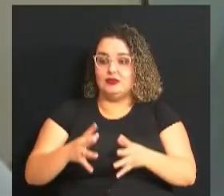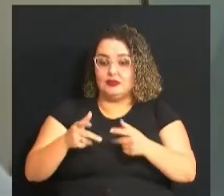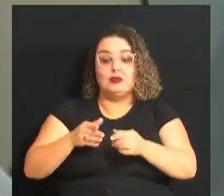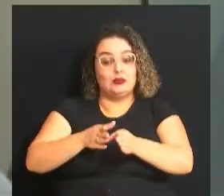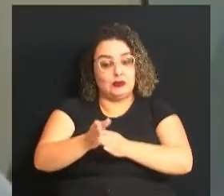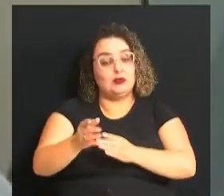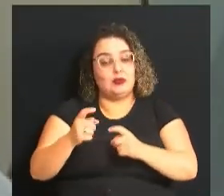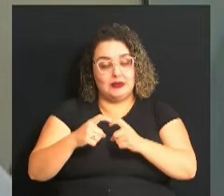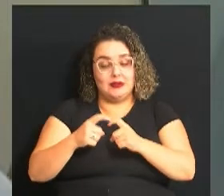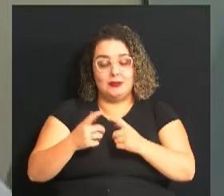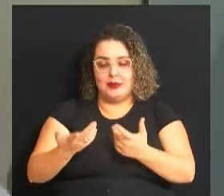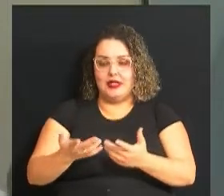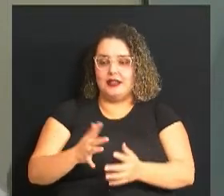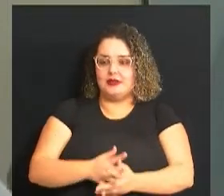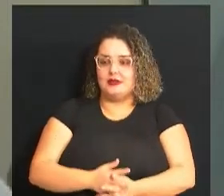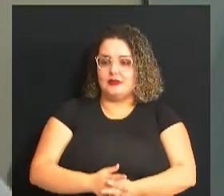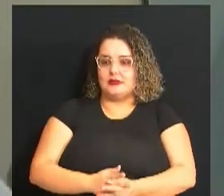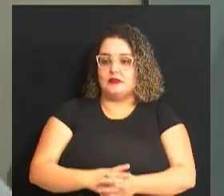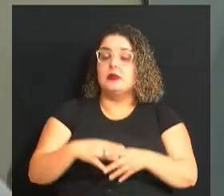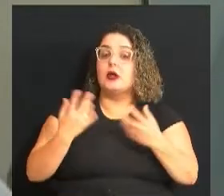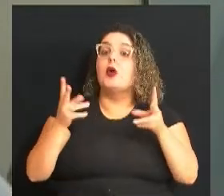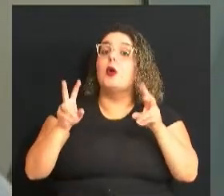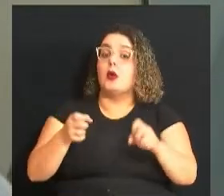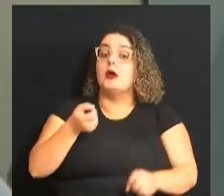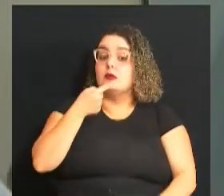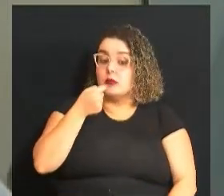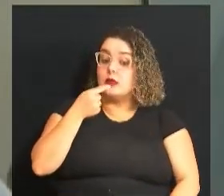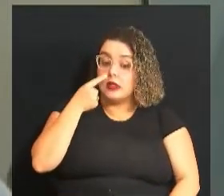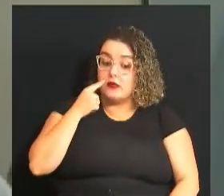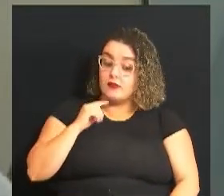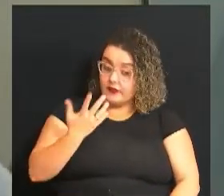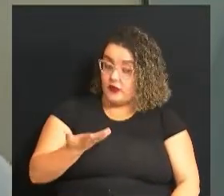E em relação aos medicamentos, né, Viviane?